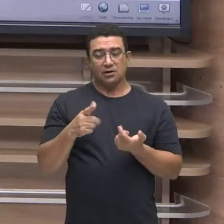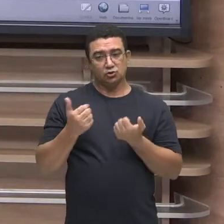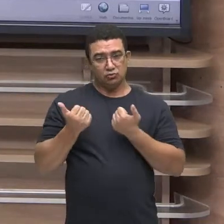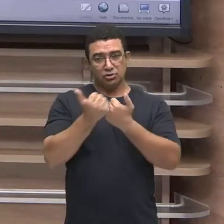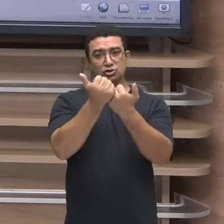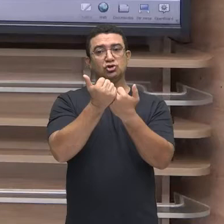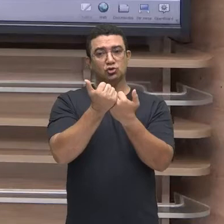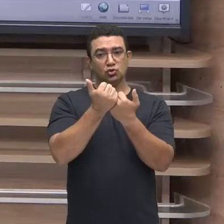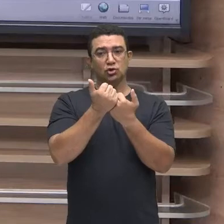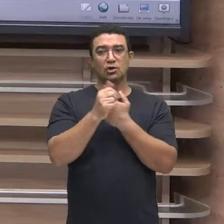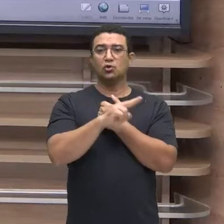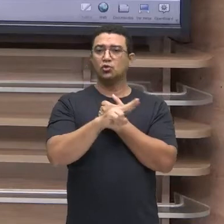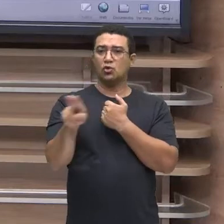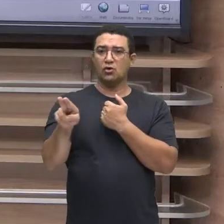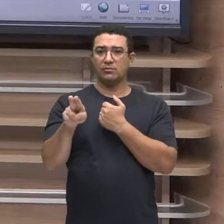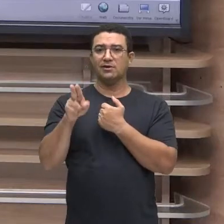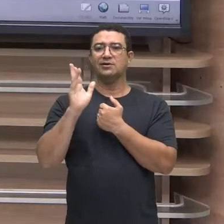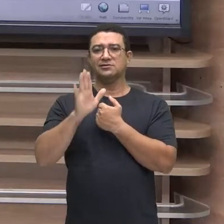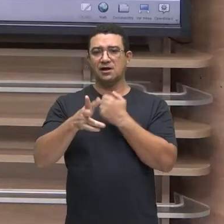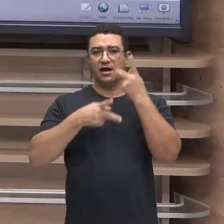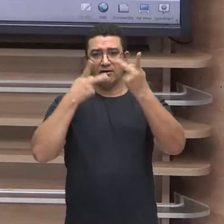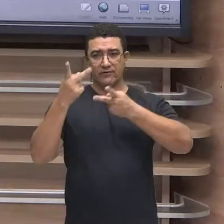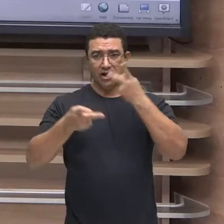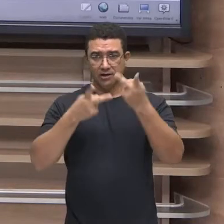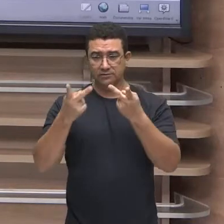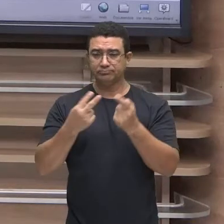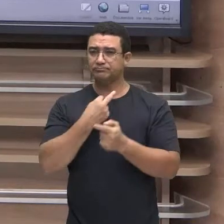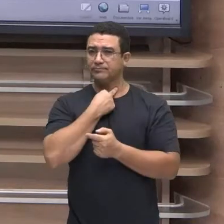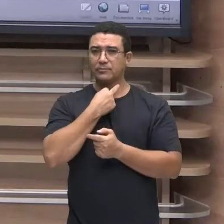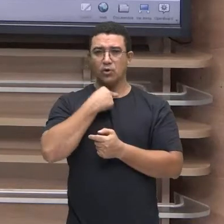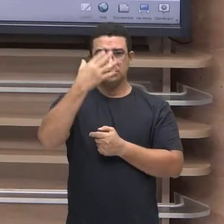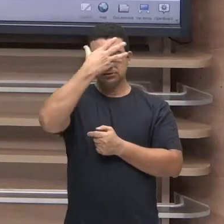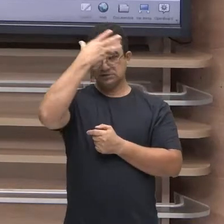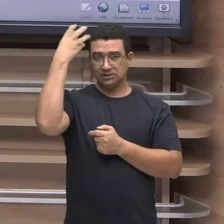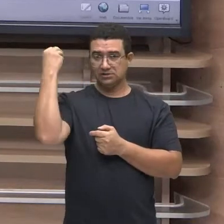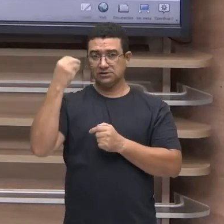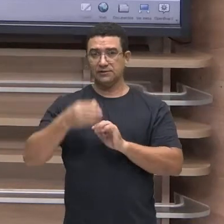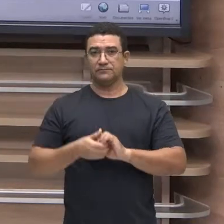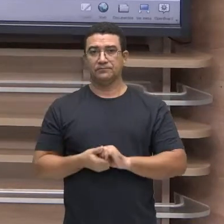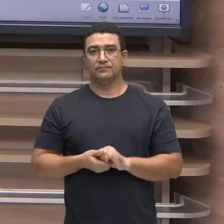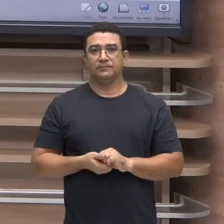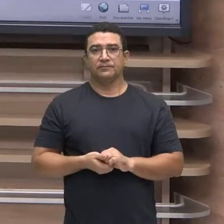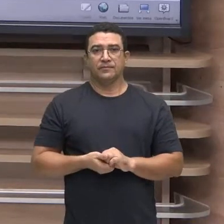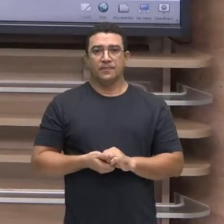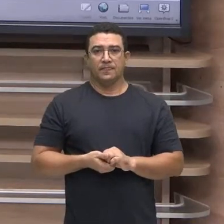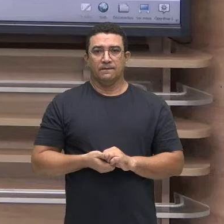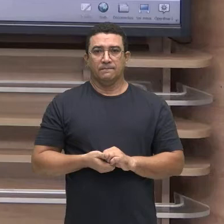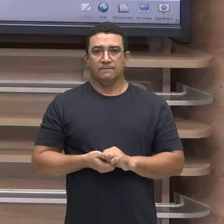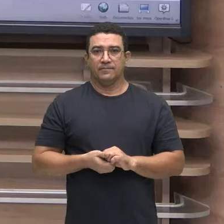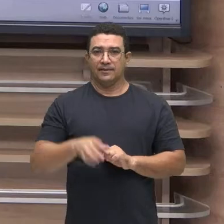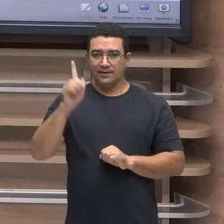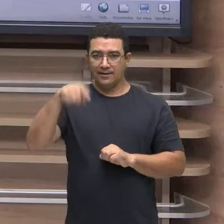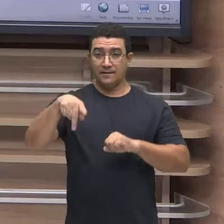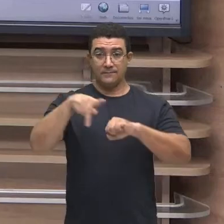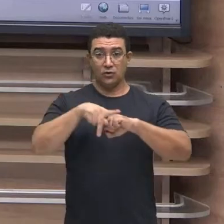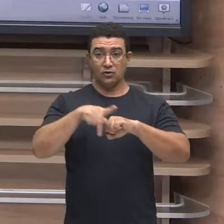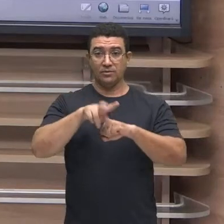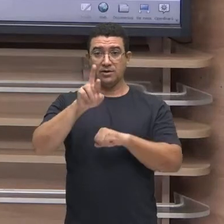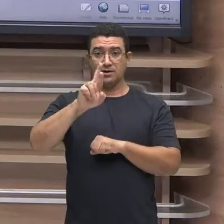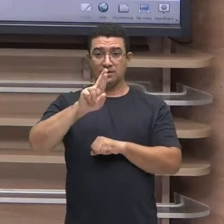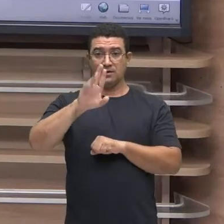que já foi mencionado, tá? Não esqueçam que é relativo quando ele já foi